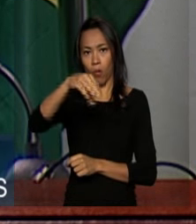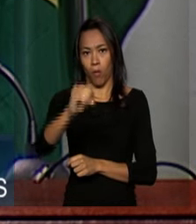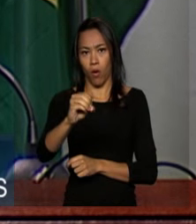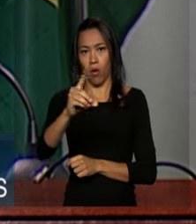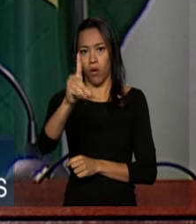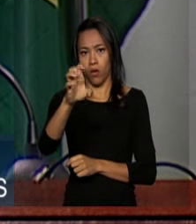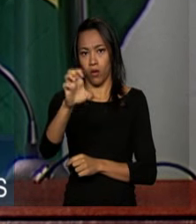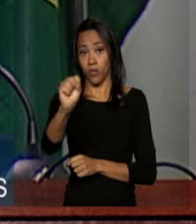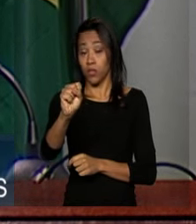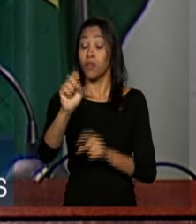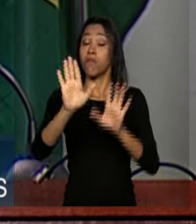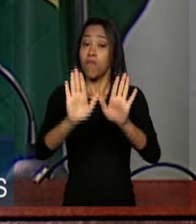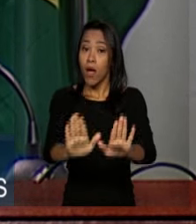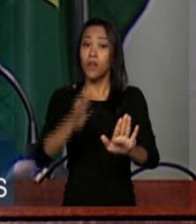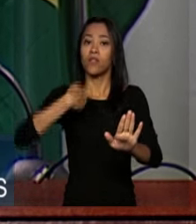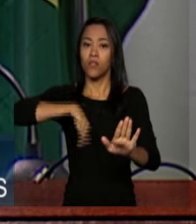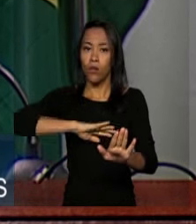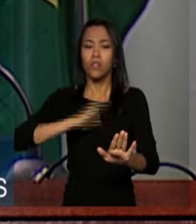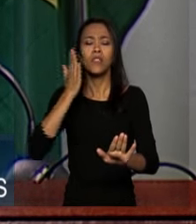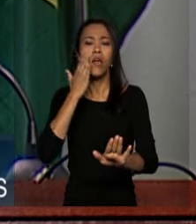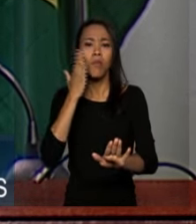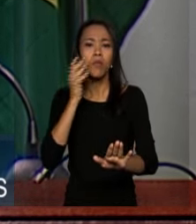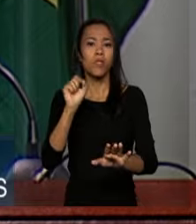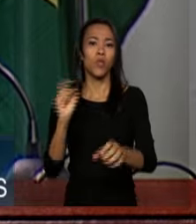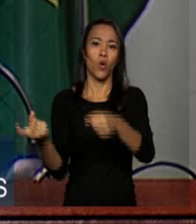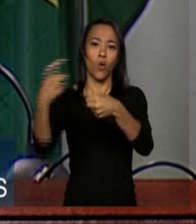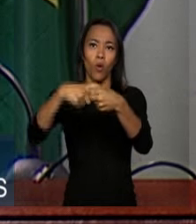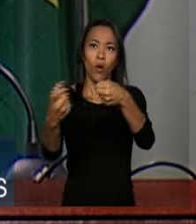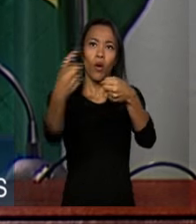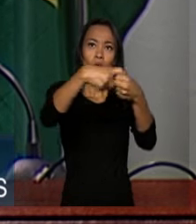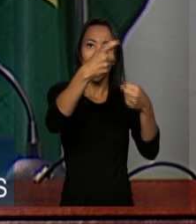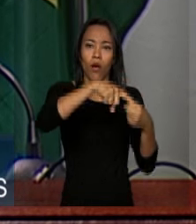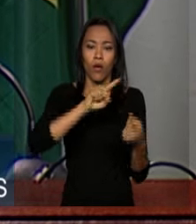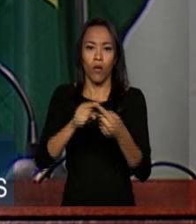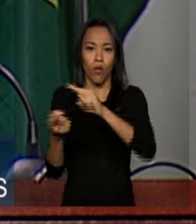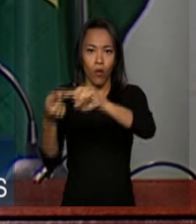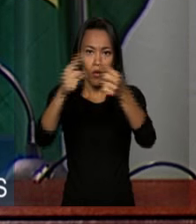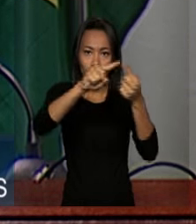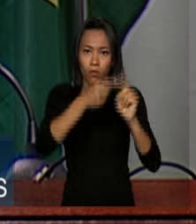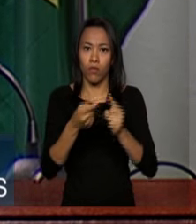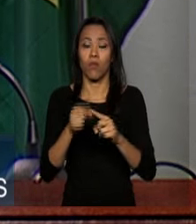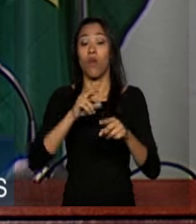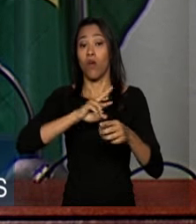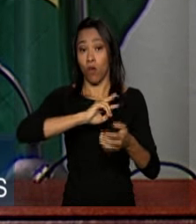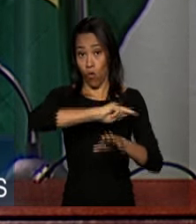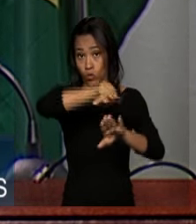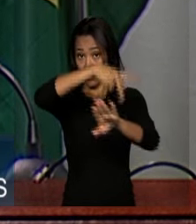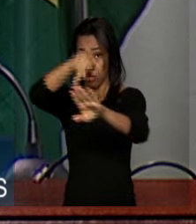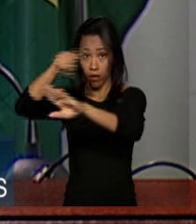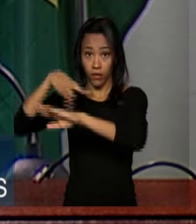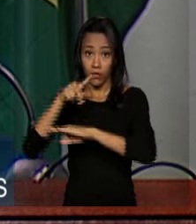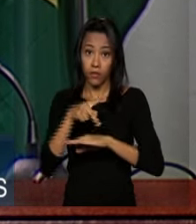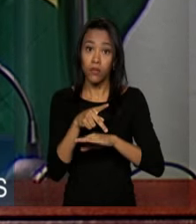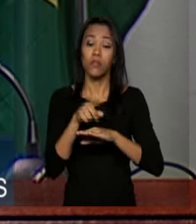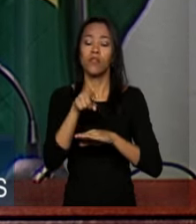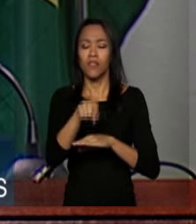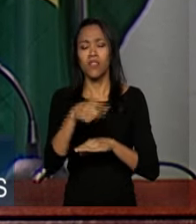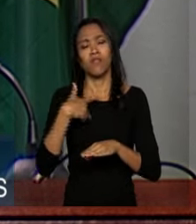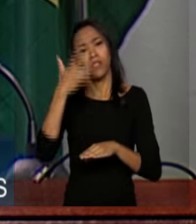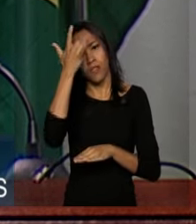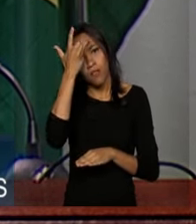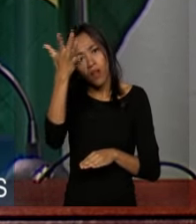também que o potencial de cooperação que os nossos países têm facilitará também